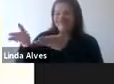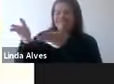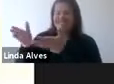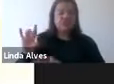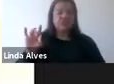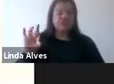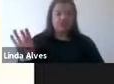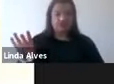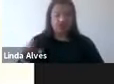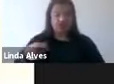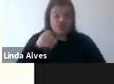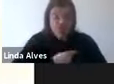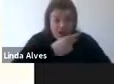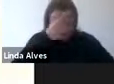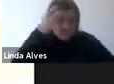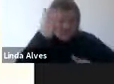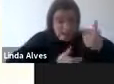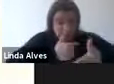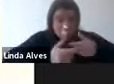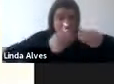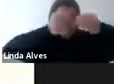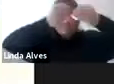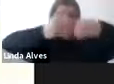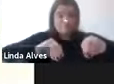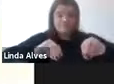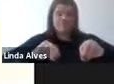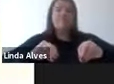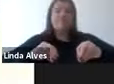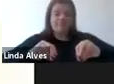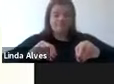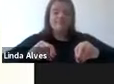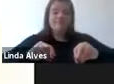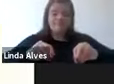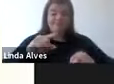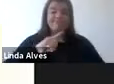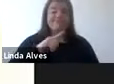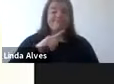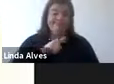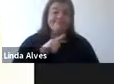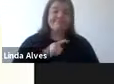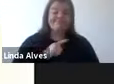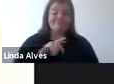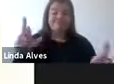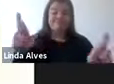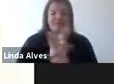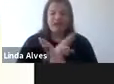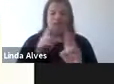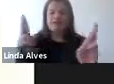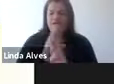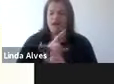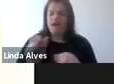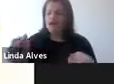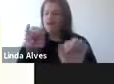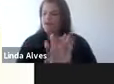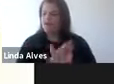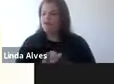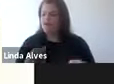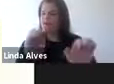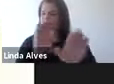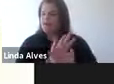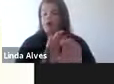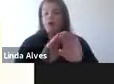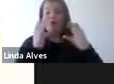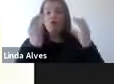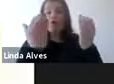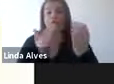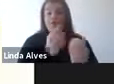somente o empregador. Ela, na verdade, foi um fruto de uma relação espúria entre o Congresso Nacional